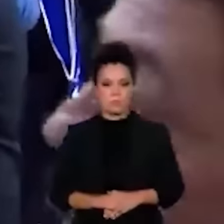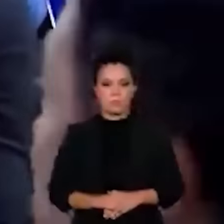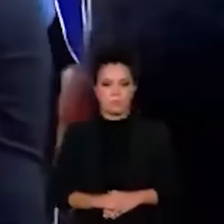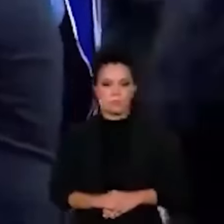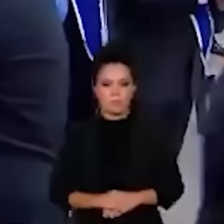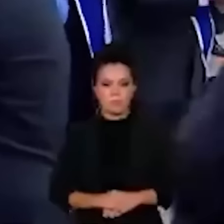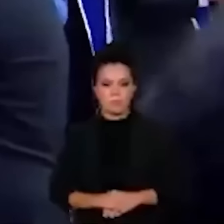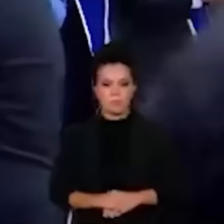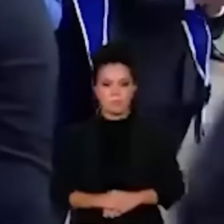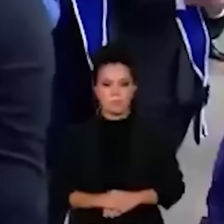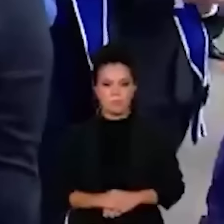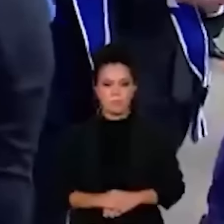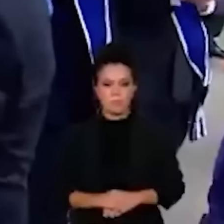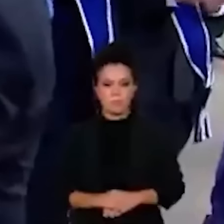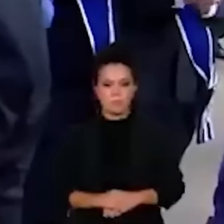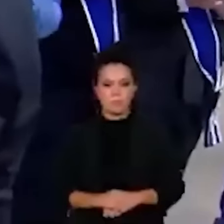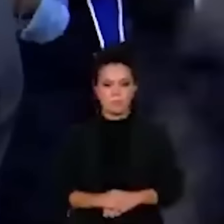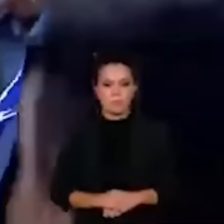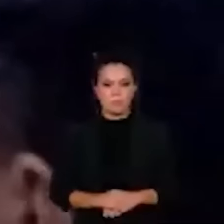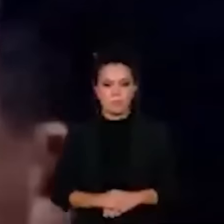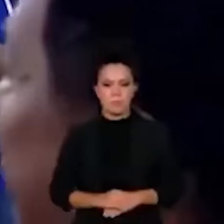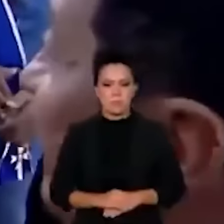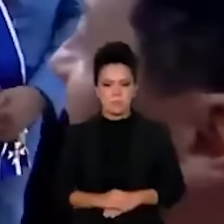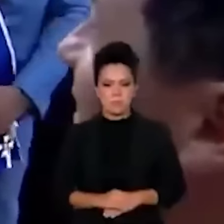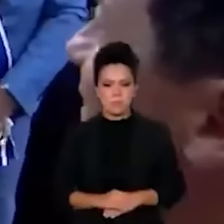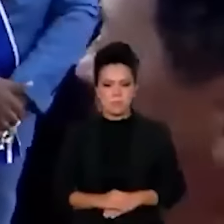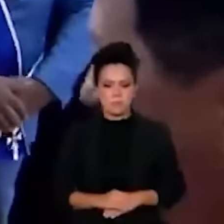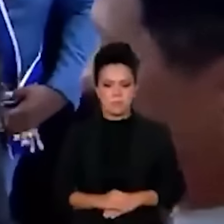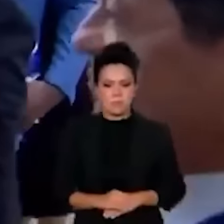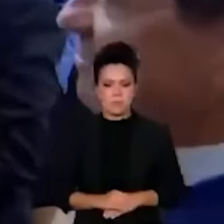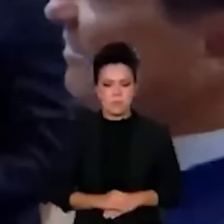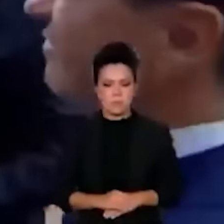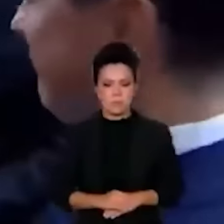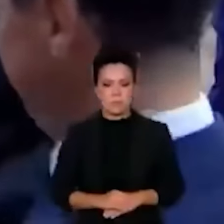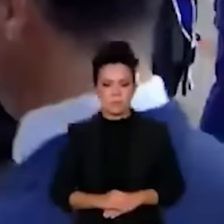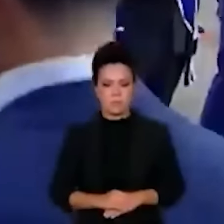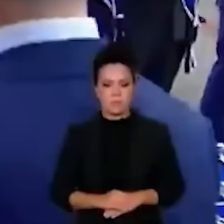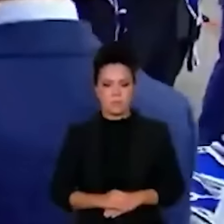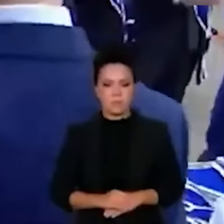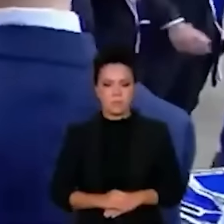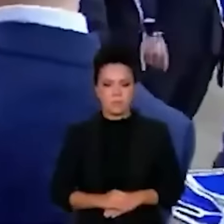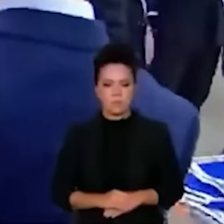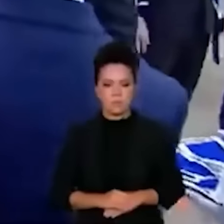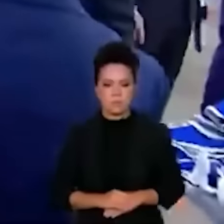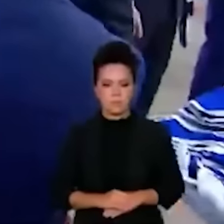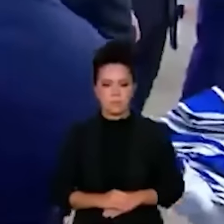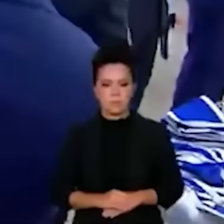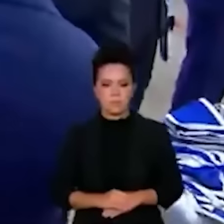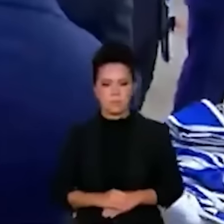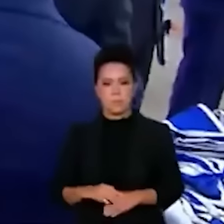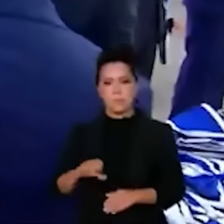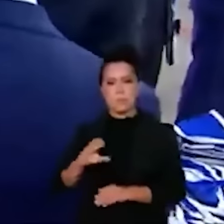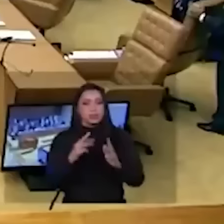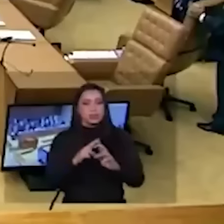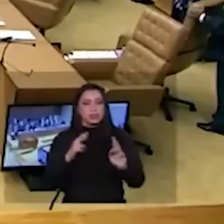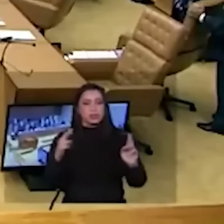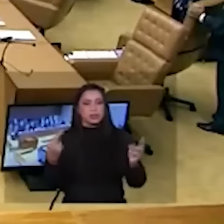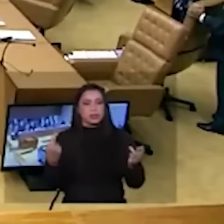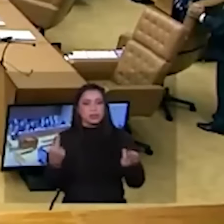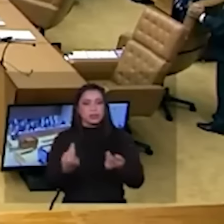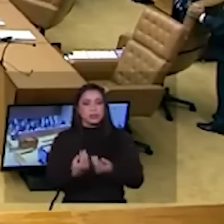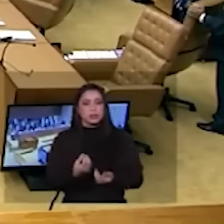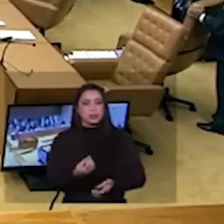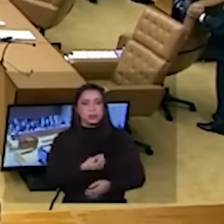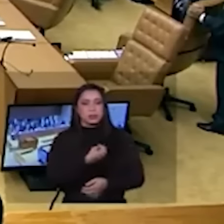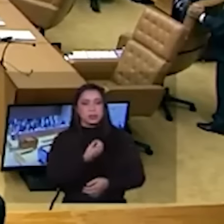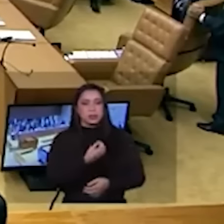países Sem Lei sem códigos morais e sem vergonha que fazem parte da face escura da humanidade a